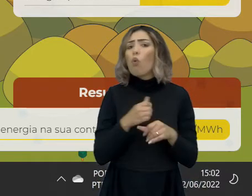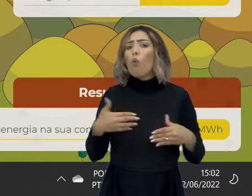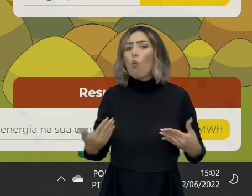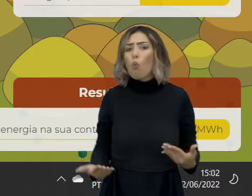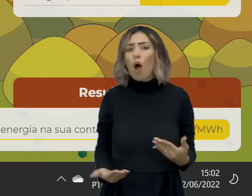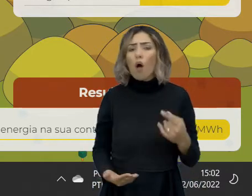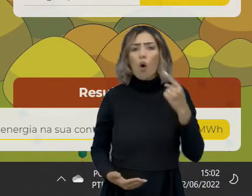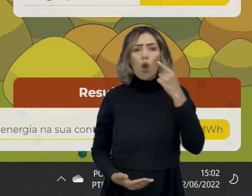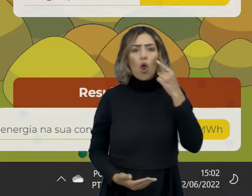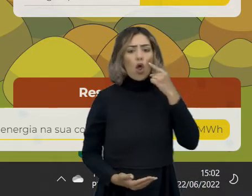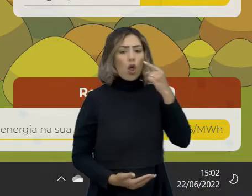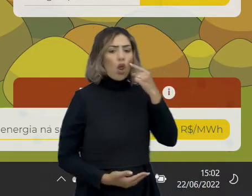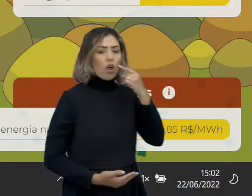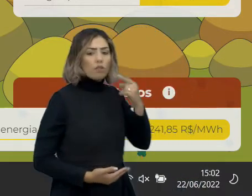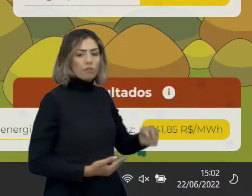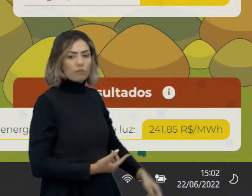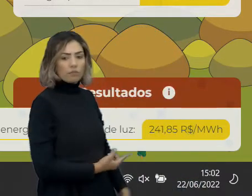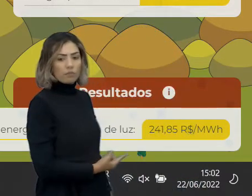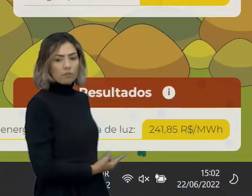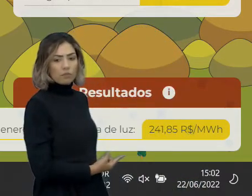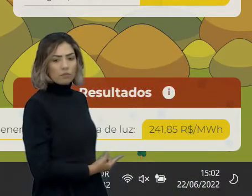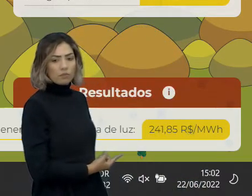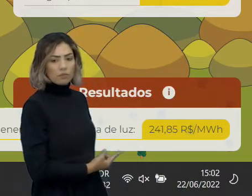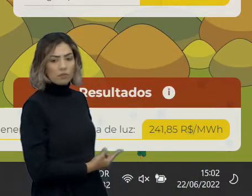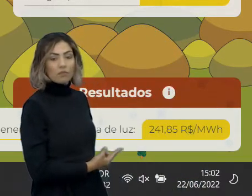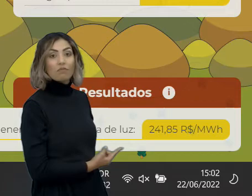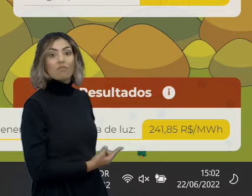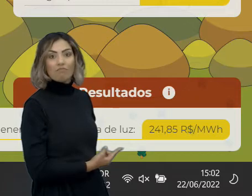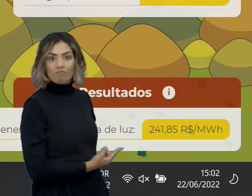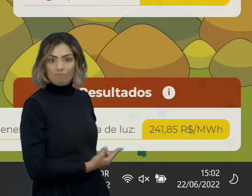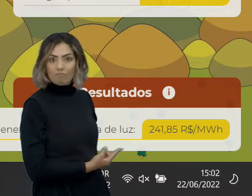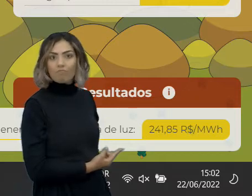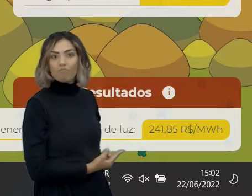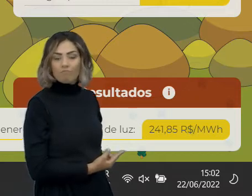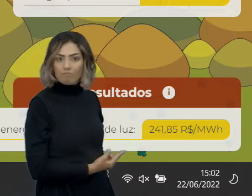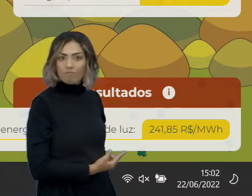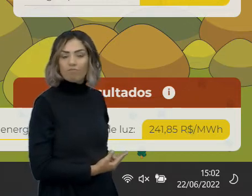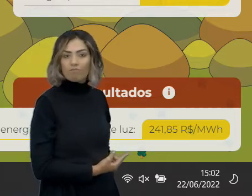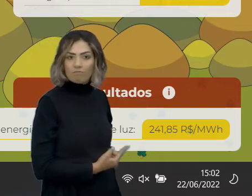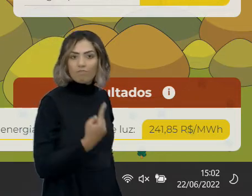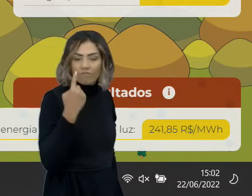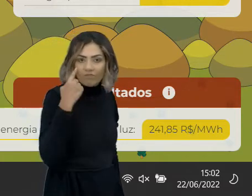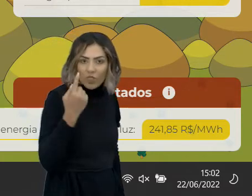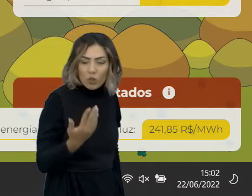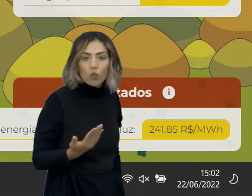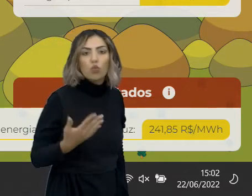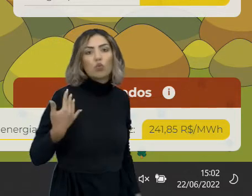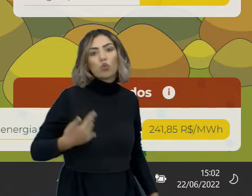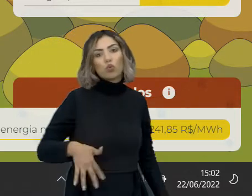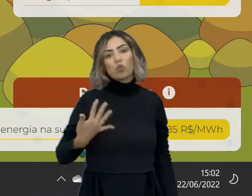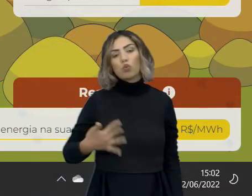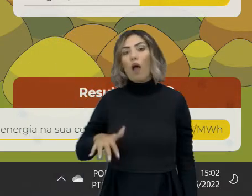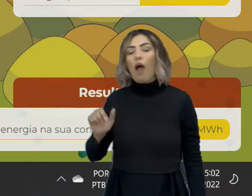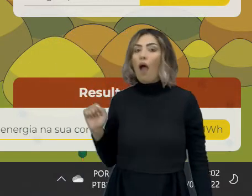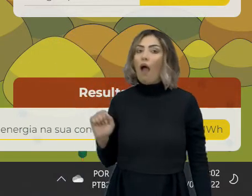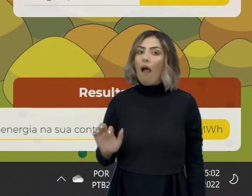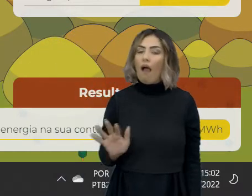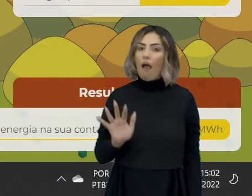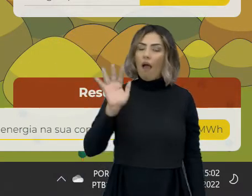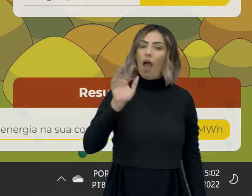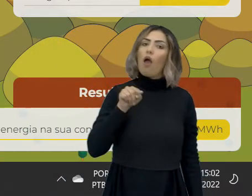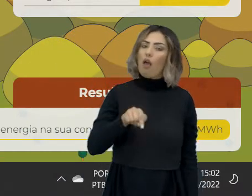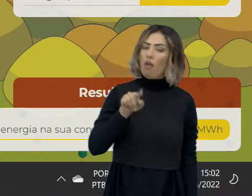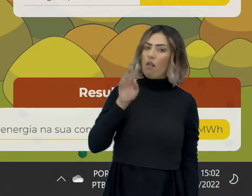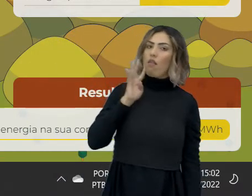O preço tá próximo, 241,85. É um pouquinho mais caro do que a gente paga atualmente, mas também não tá muito mais caro. Quer dizer que é legal